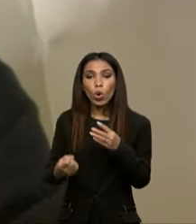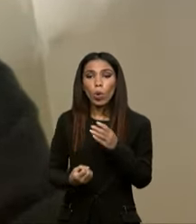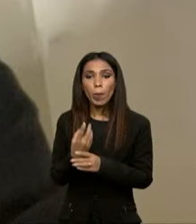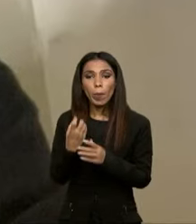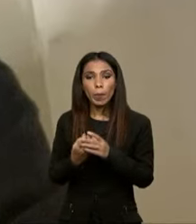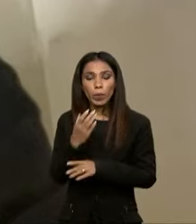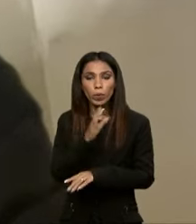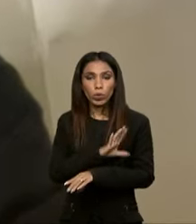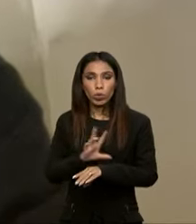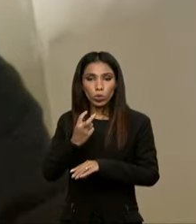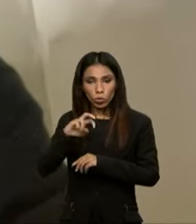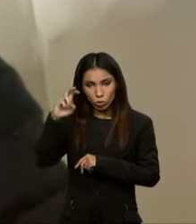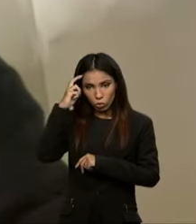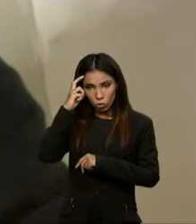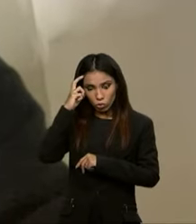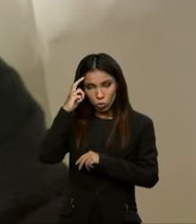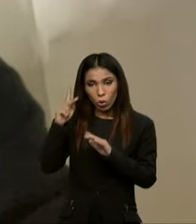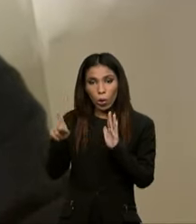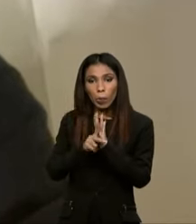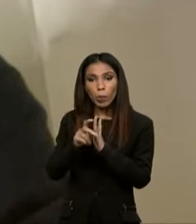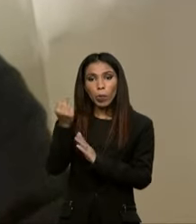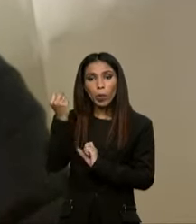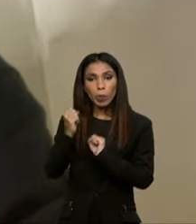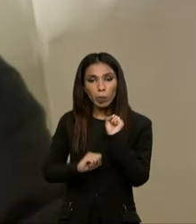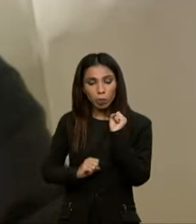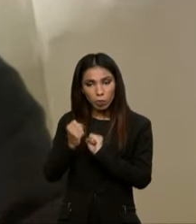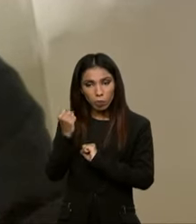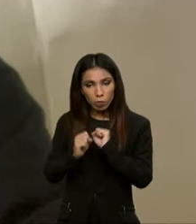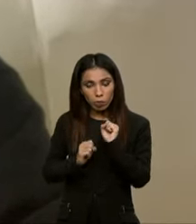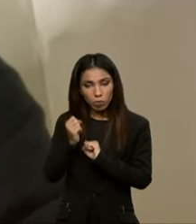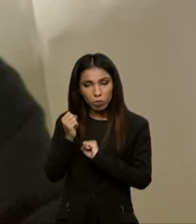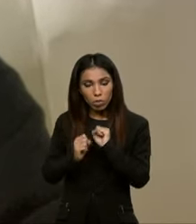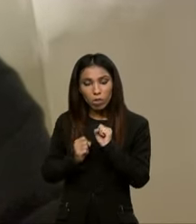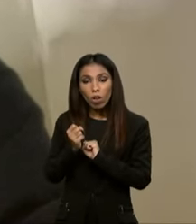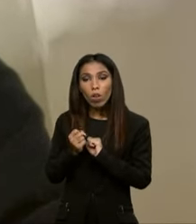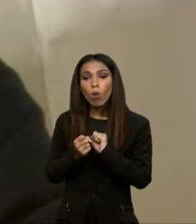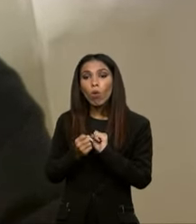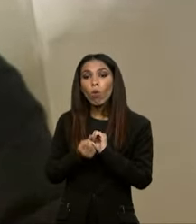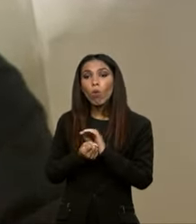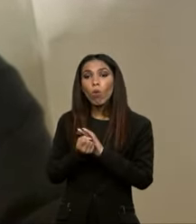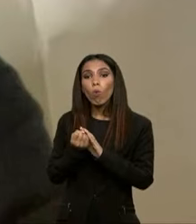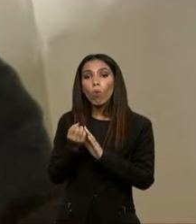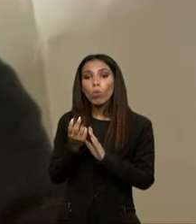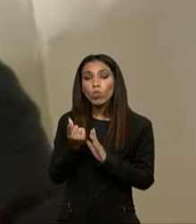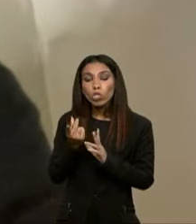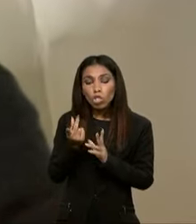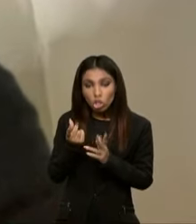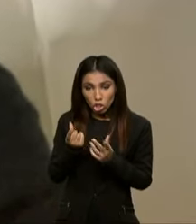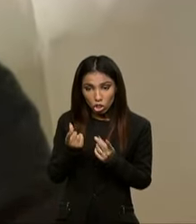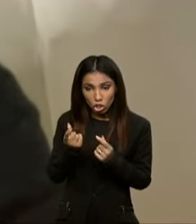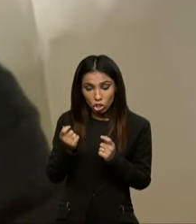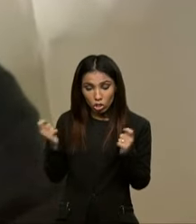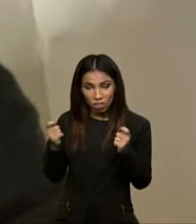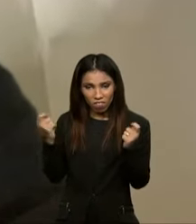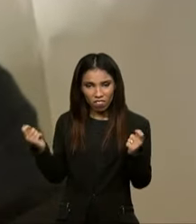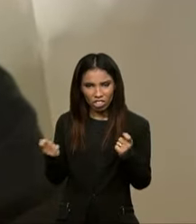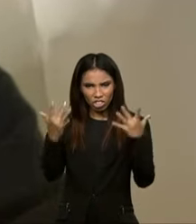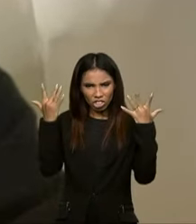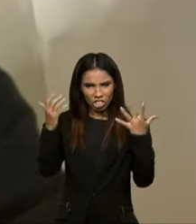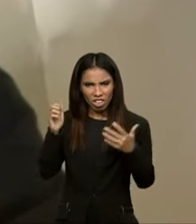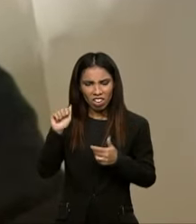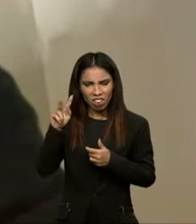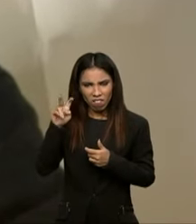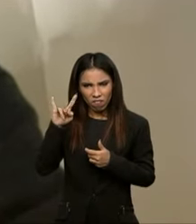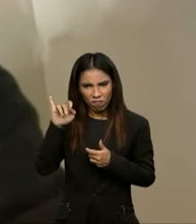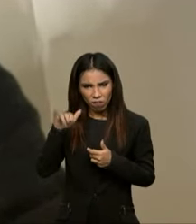cultura com um pensamento industrial. E a quantidade de dinheiro que se faz. O Festival de Avignon, que é um festival